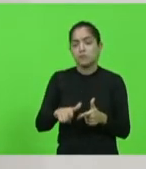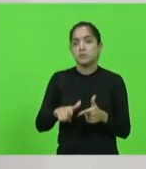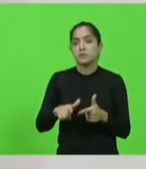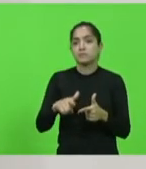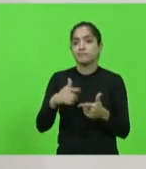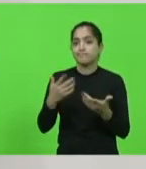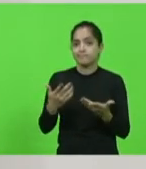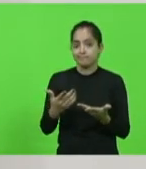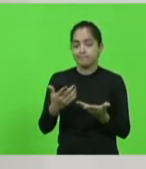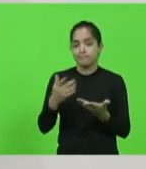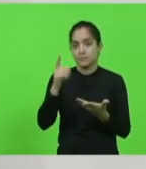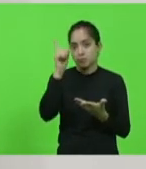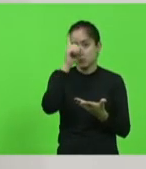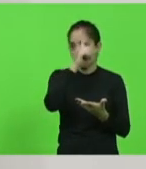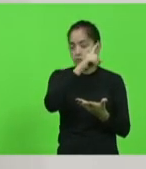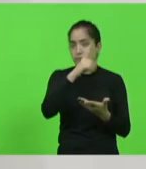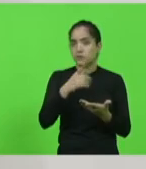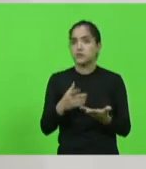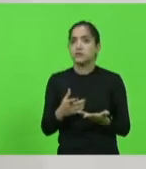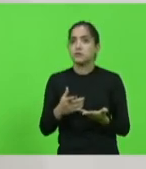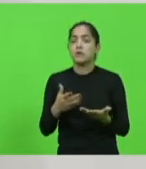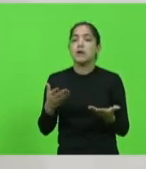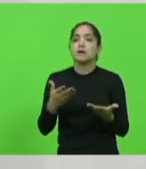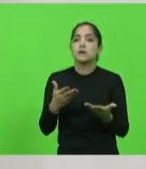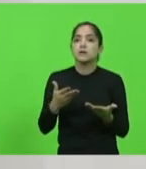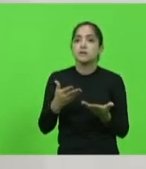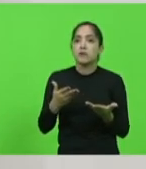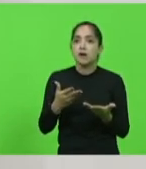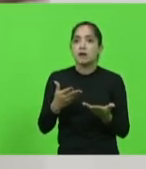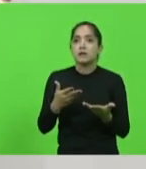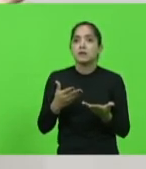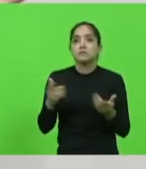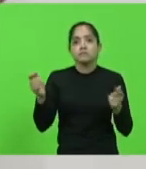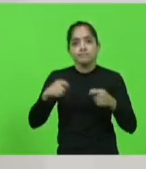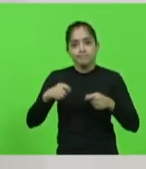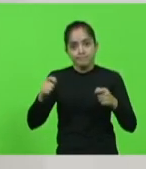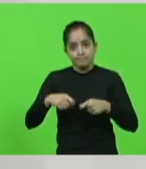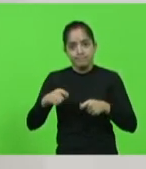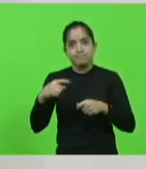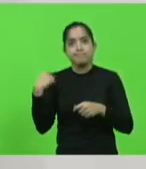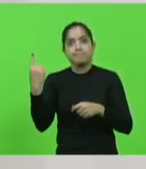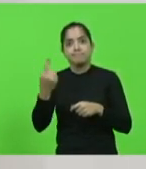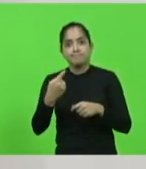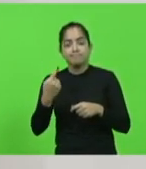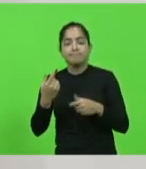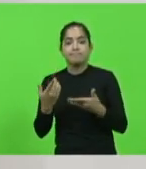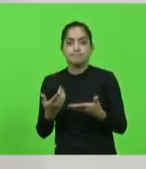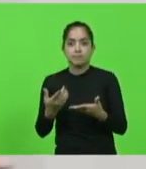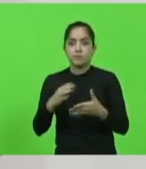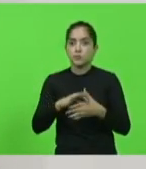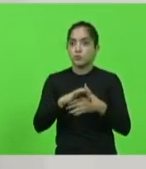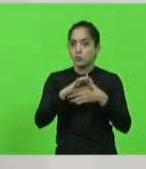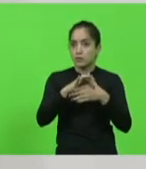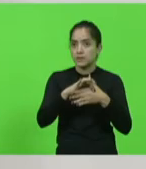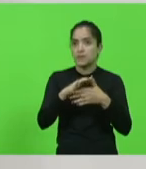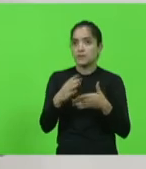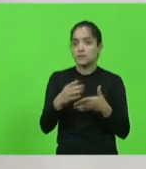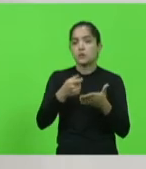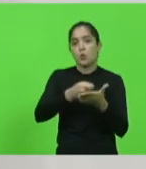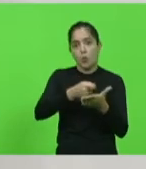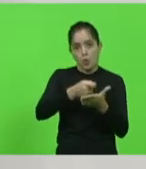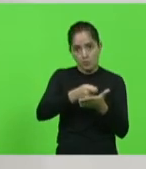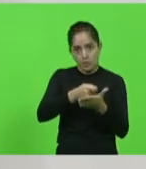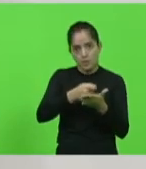sério. E aqui se fala que é uma questão de competência nossa também, enquanto lideranças do Estado, e começar a cobrar que o